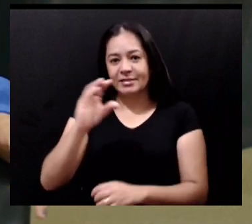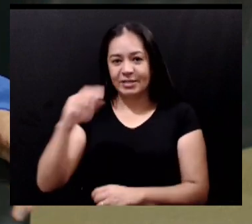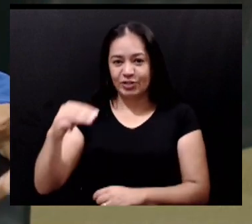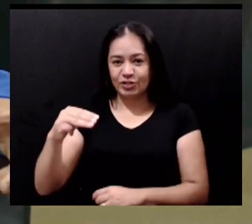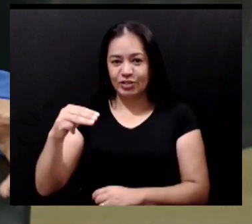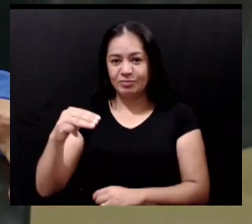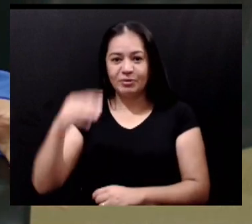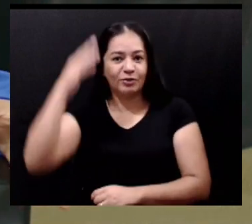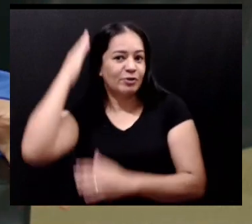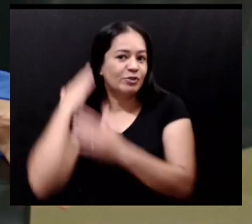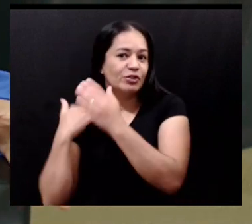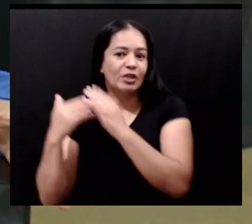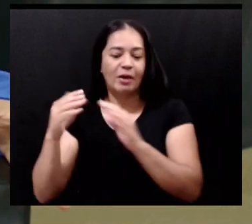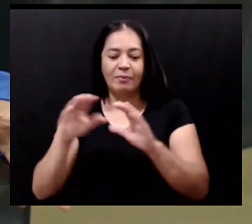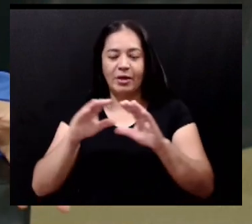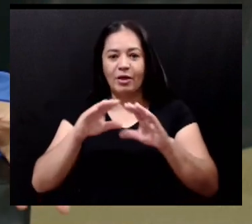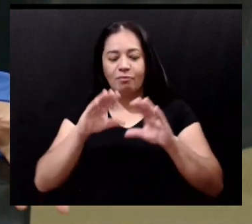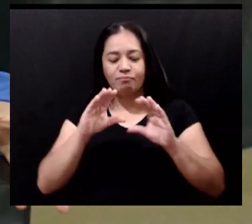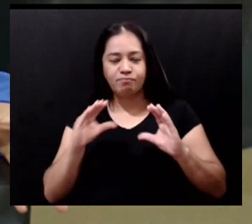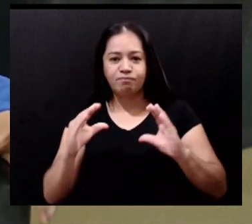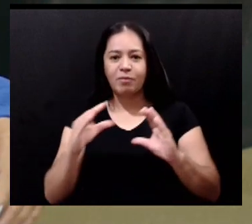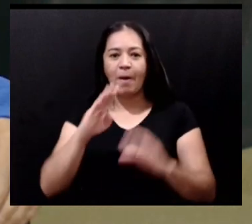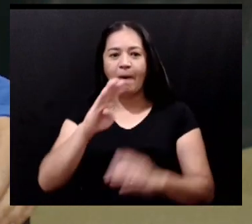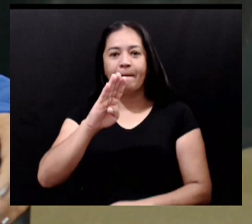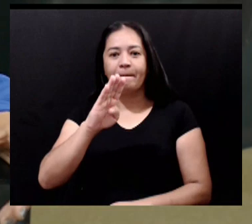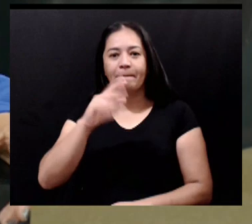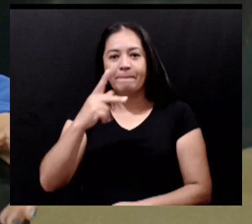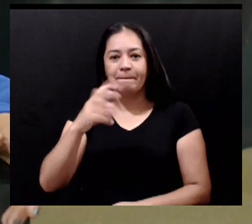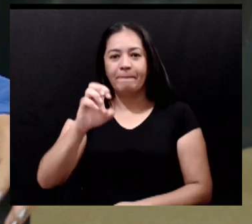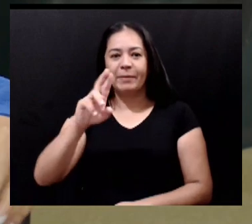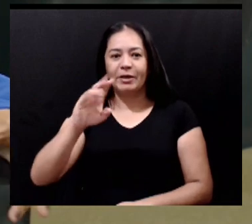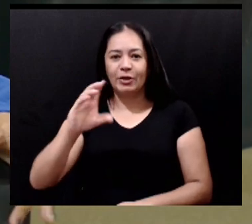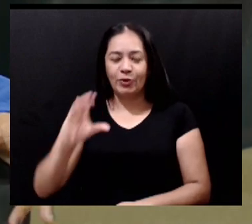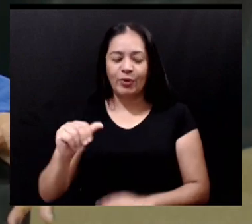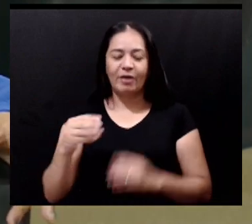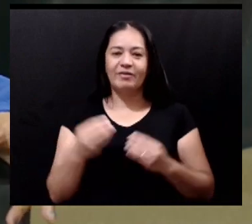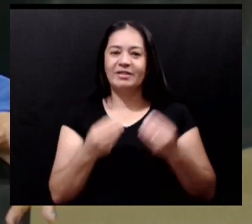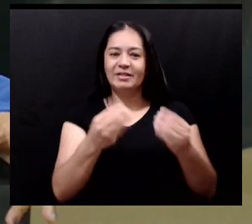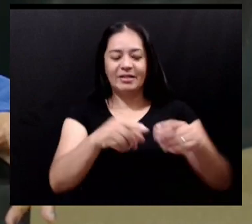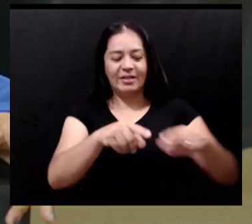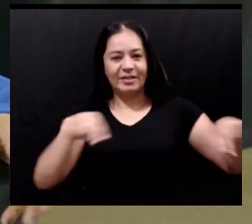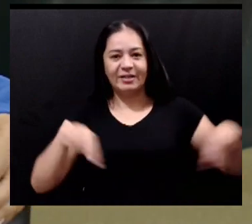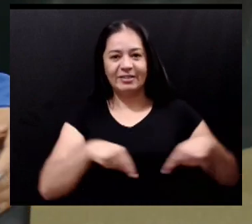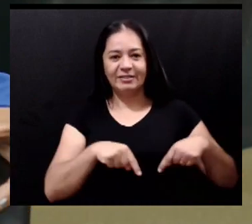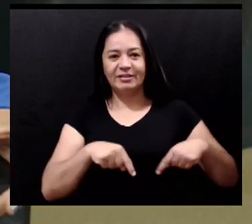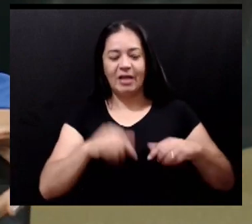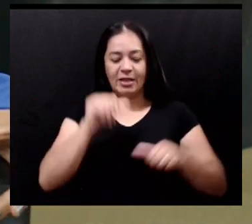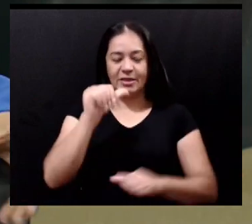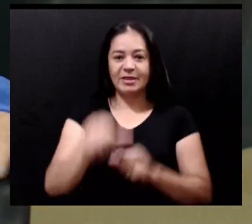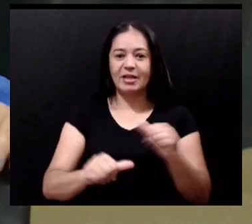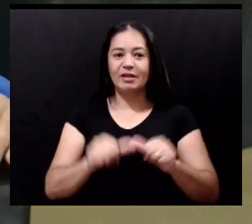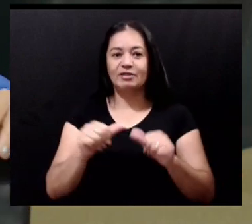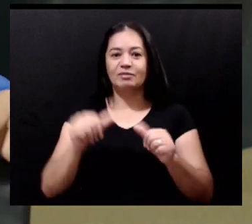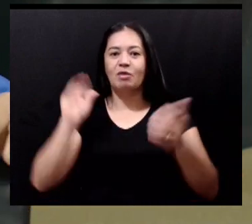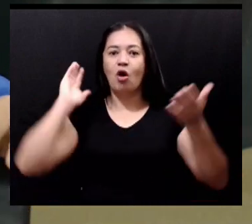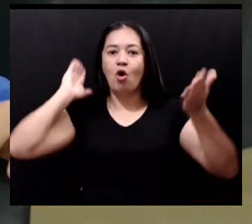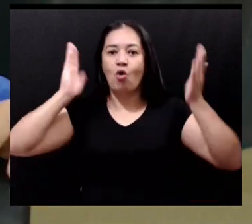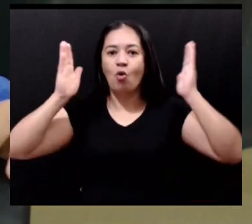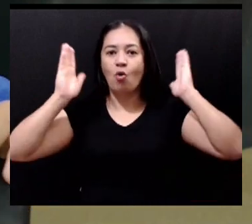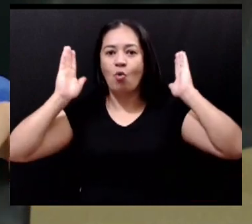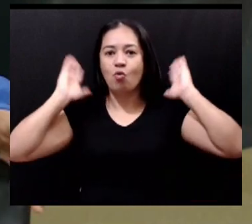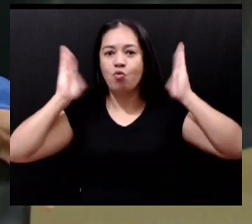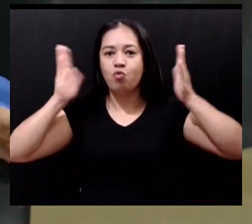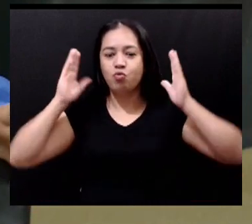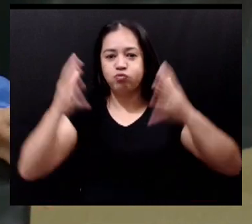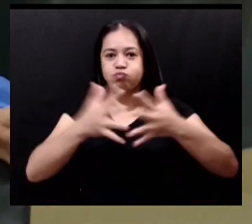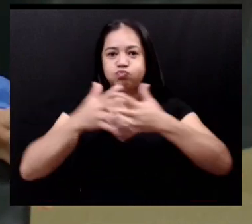feita no charmoso banco de perucas móvel. A Cabelegria transformou um caminhão em um mini salão todo